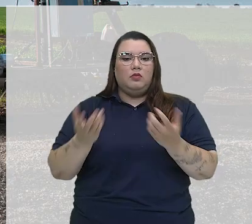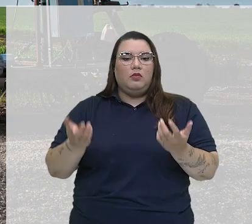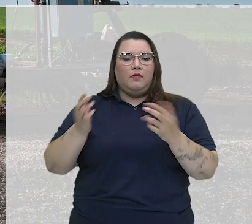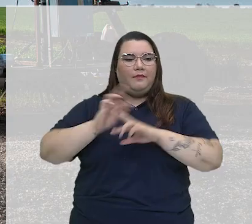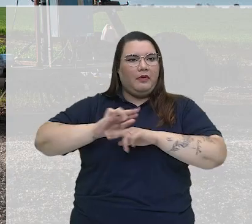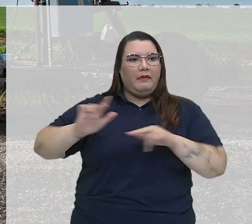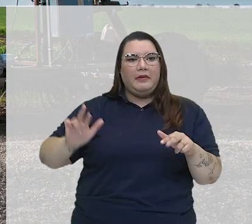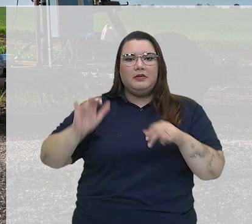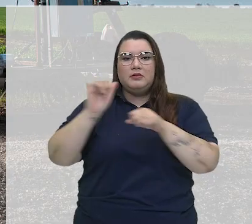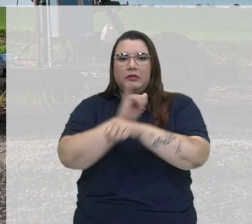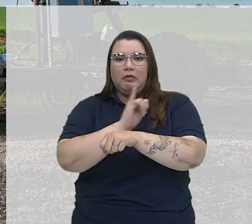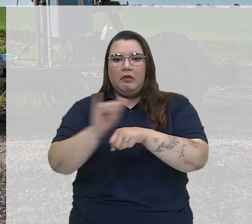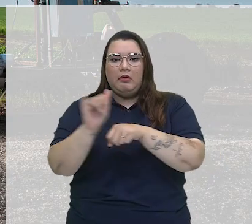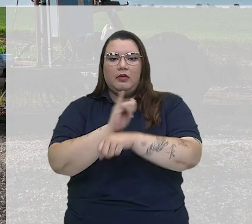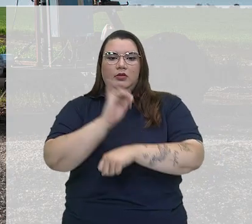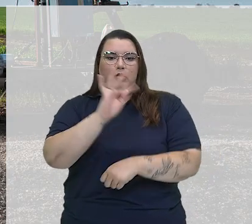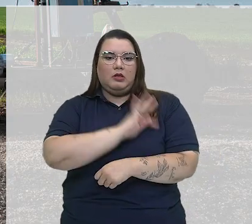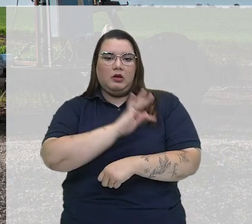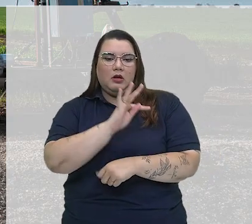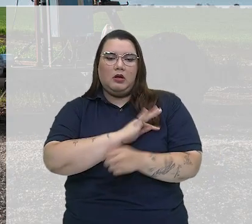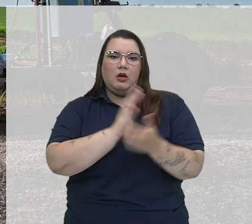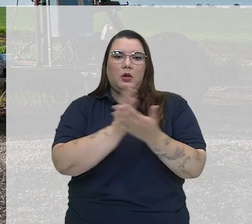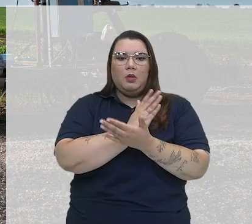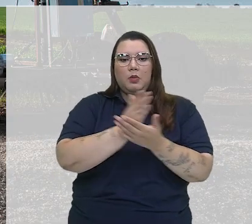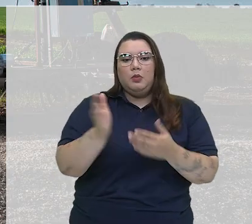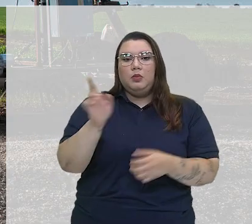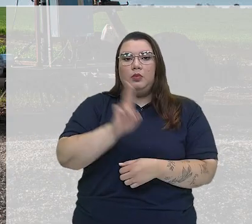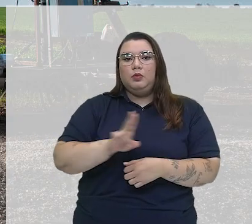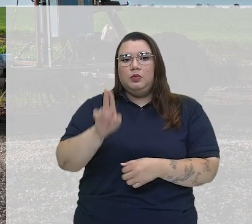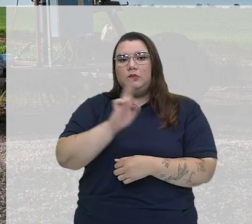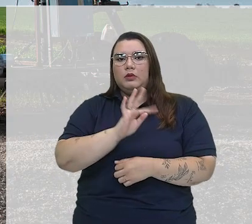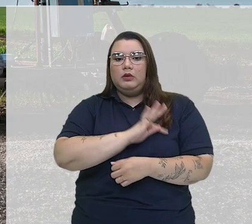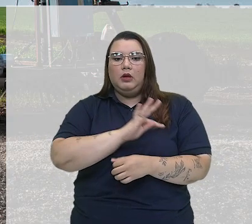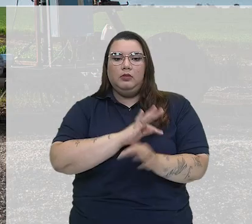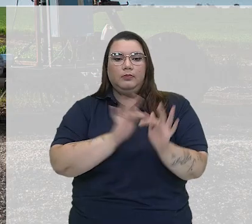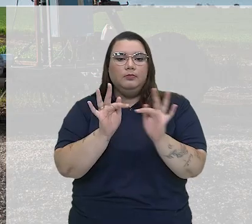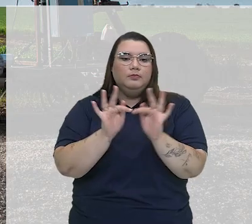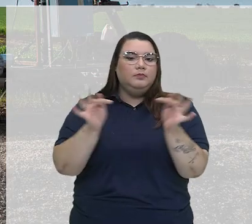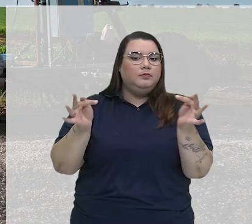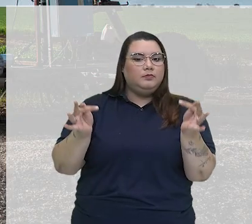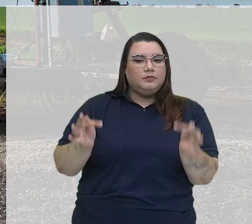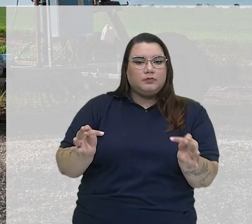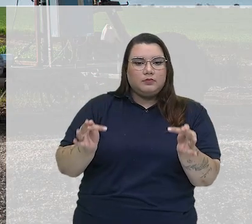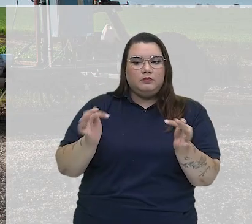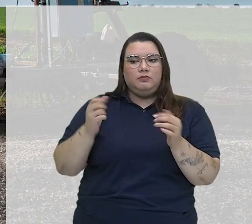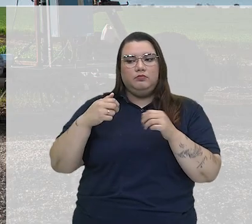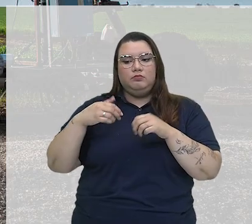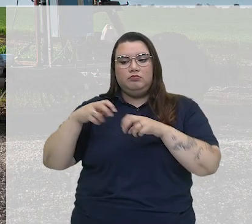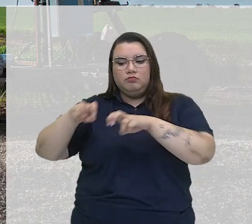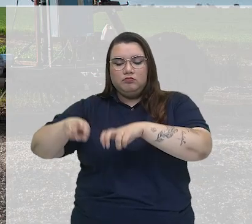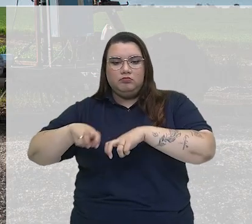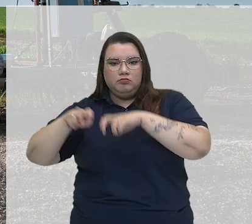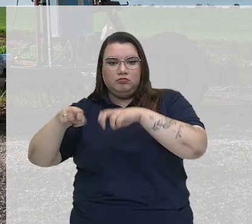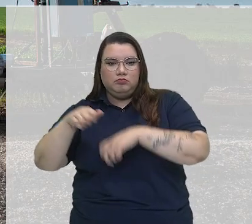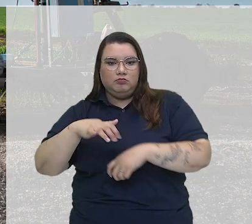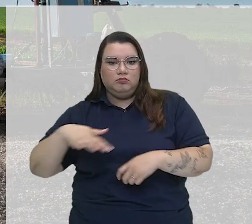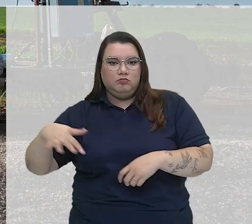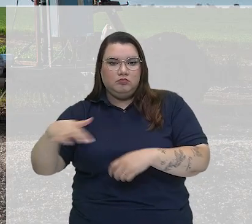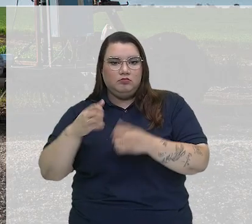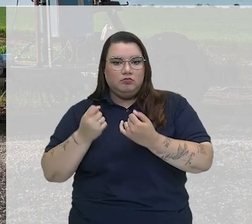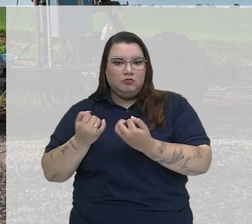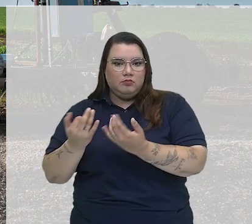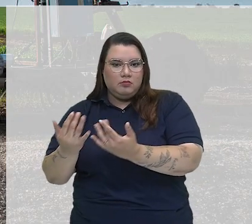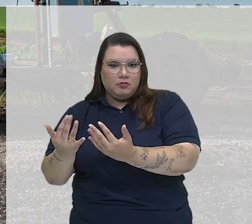muitas técnicas, né? Alguns vão utilizar técnicas simples, né, para o cultivo